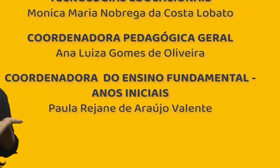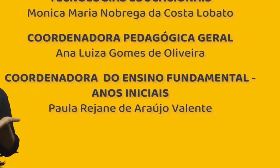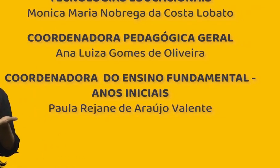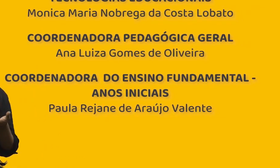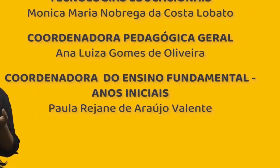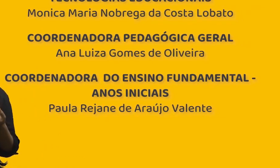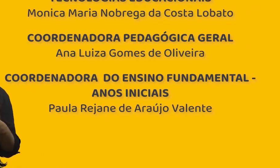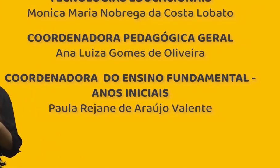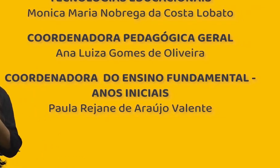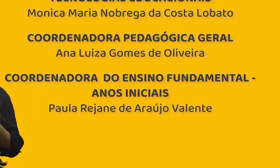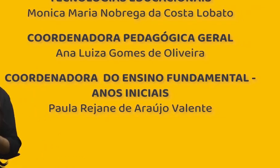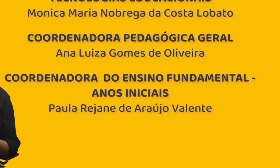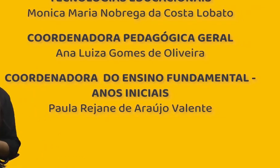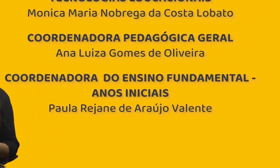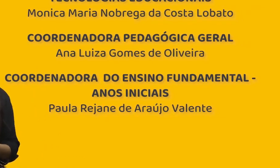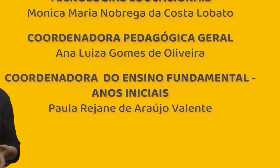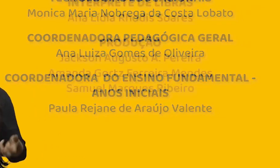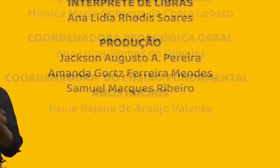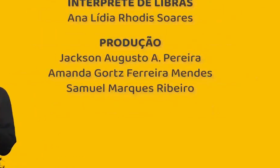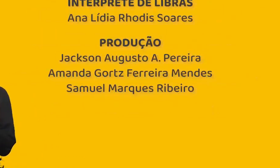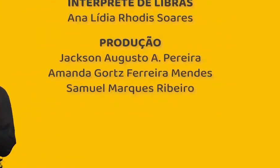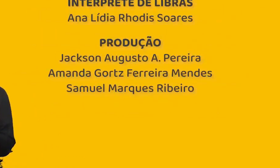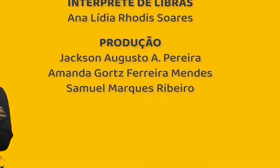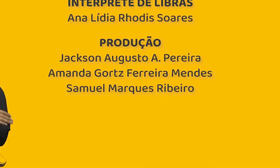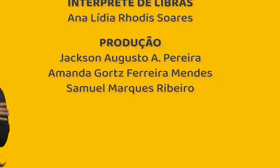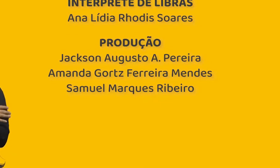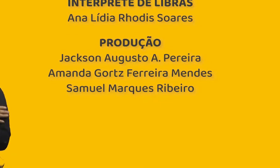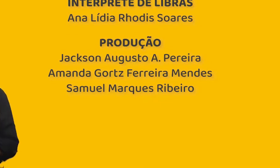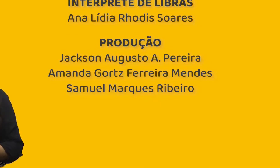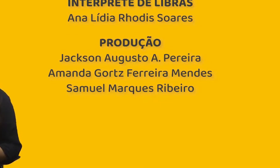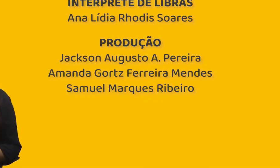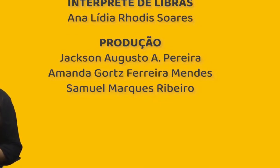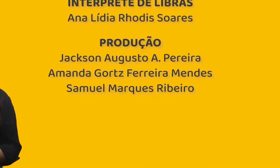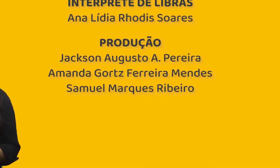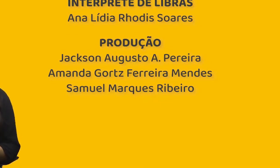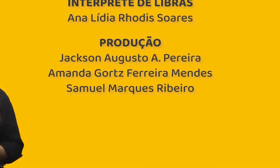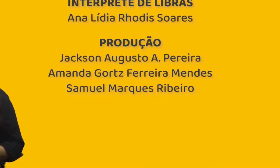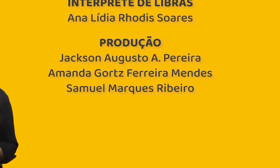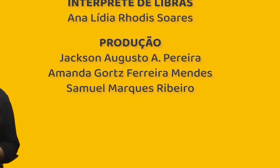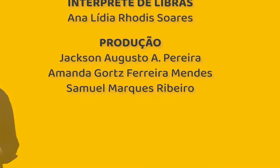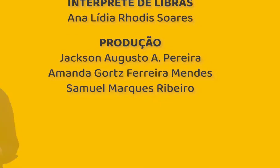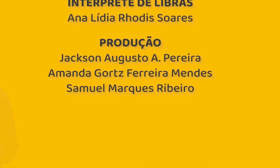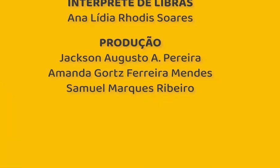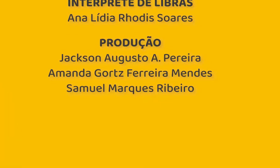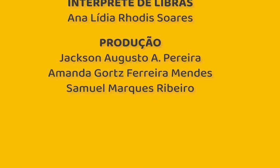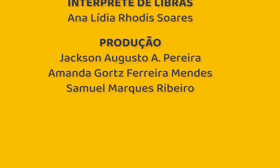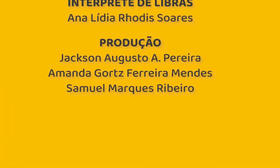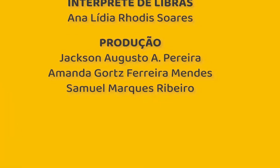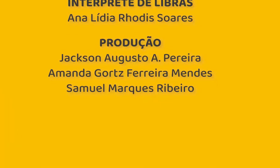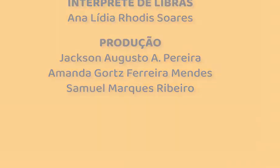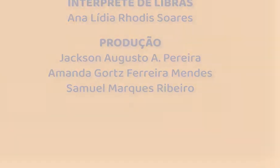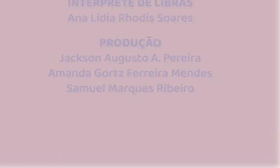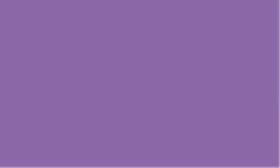hoje, porque é sempre bom ter você por aqui. Um grande abraço e até a próxima aula!